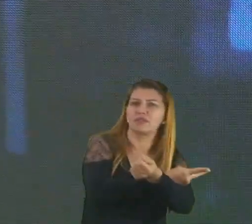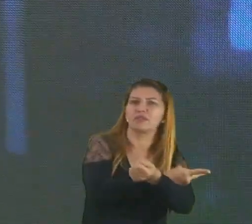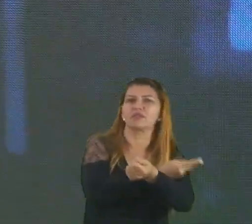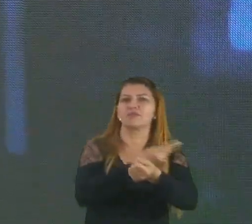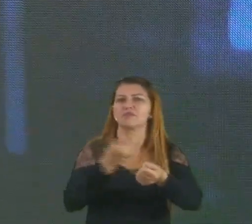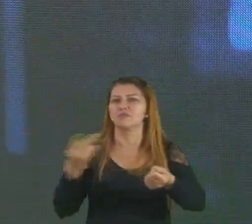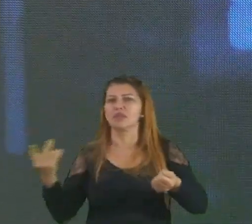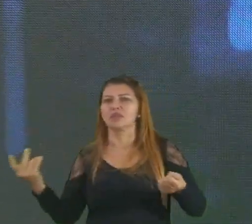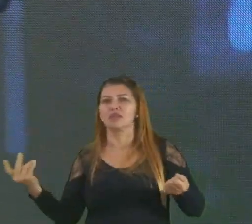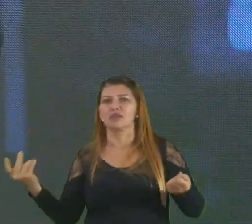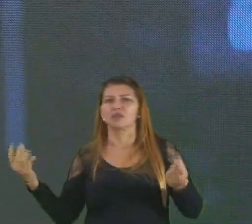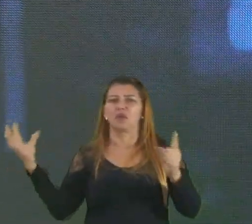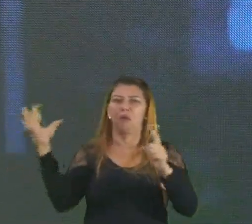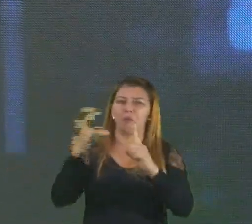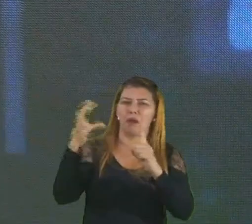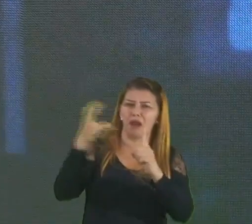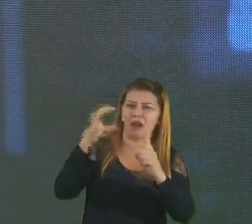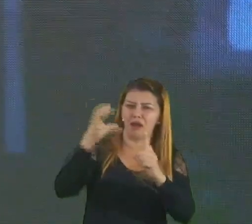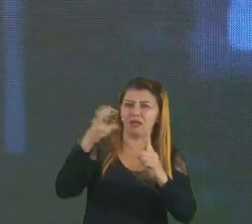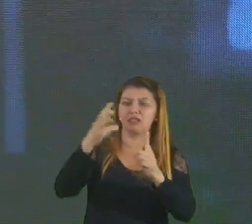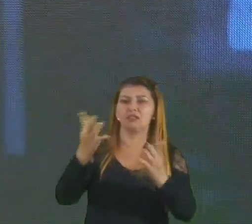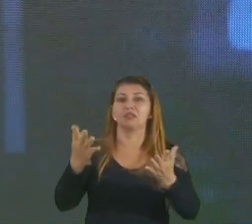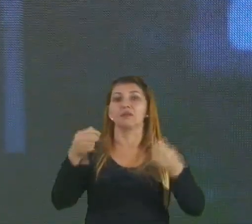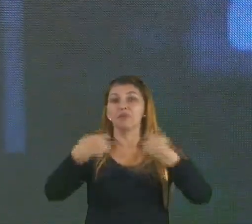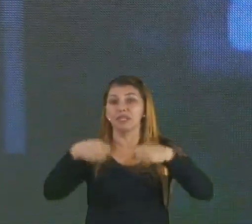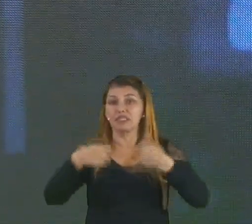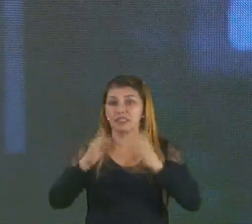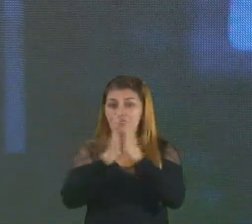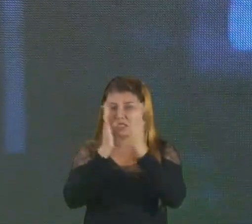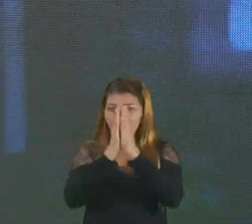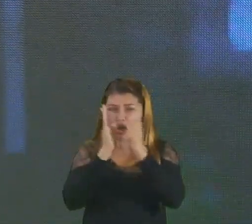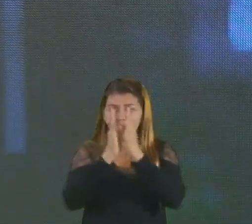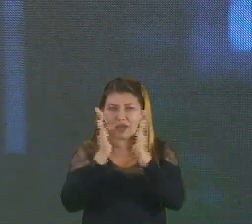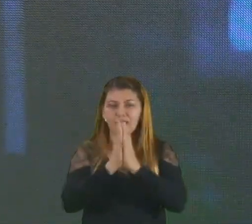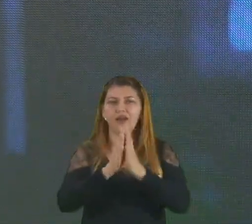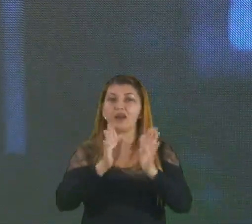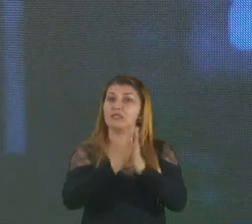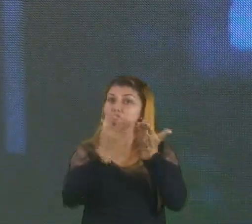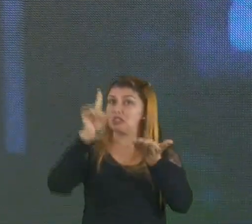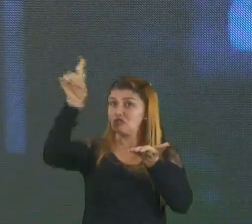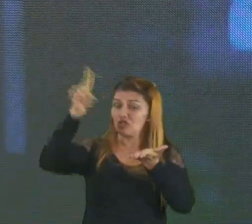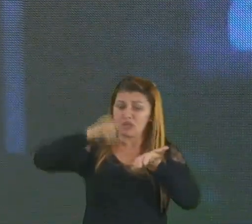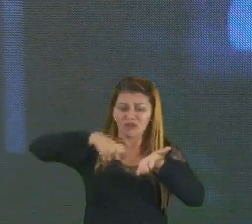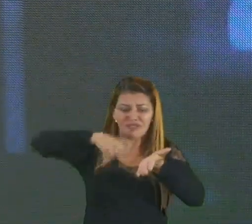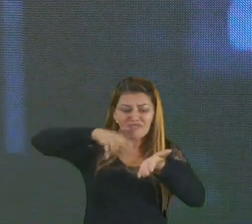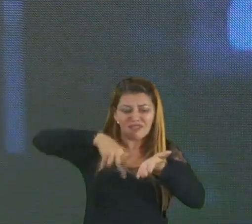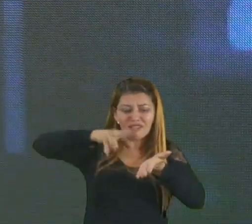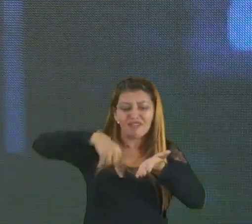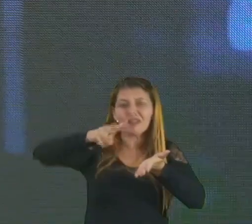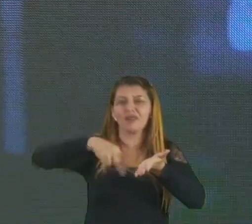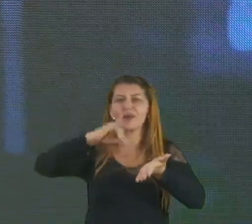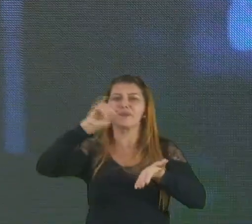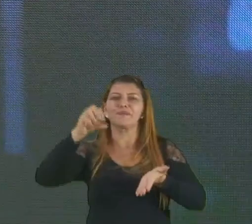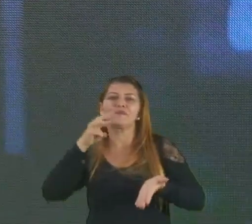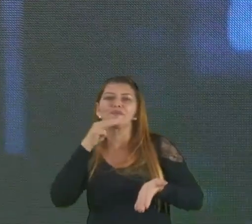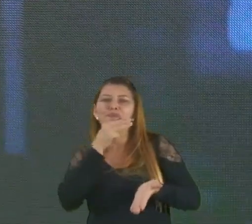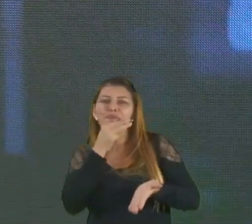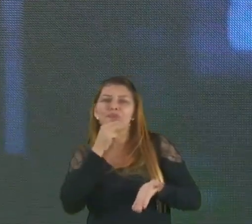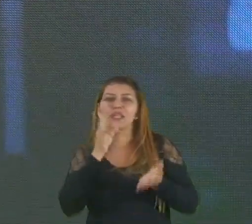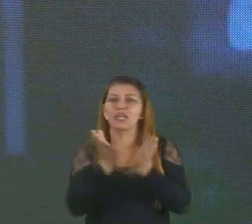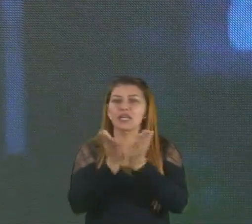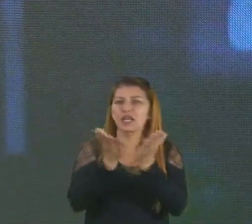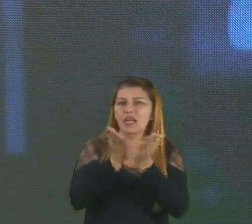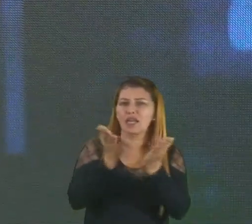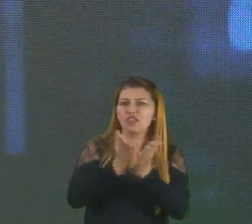Senhor, seja um crente que jejue, seja um crente que leia a Bíblia, seja um crente fiel, seja um crente